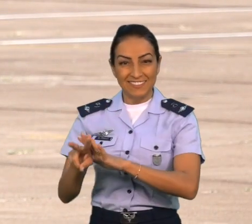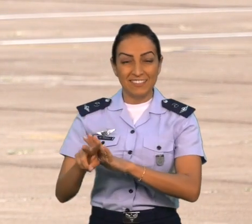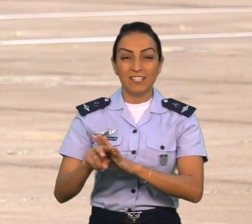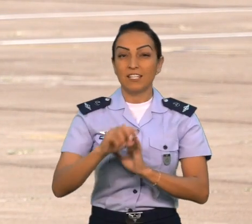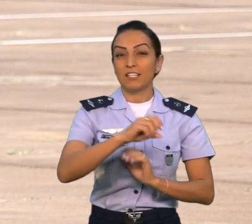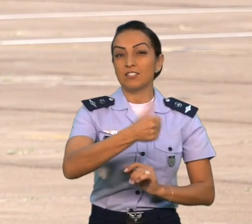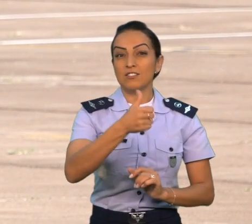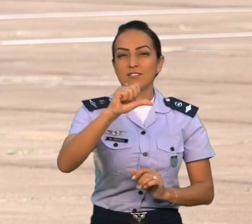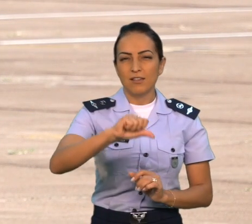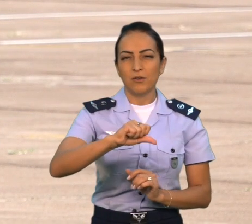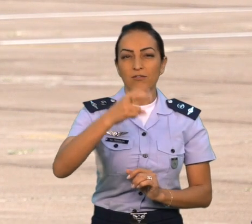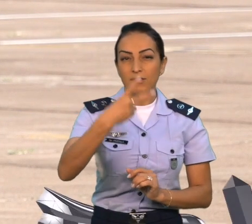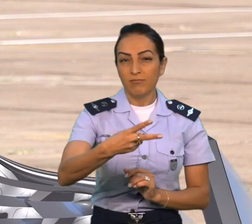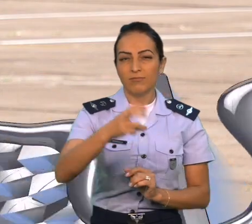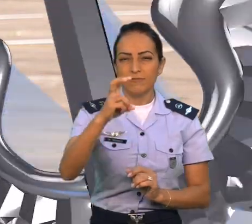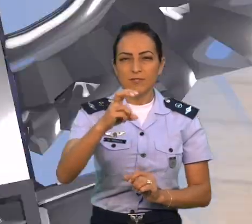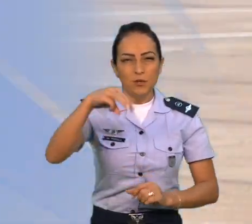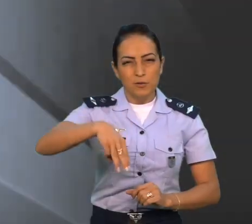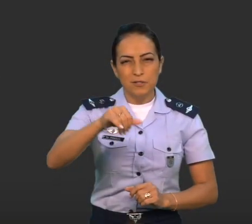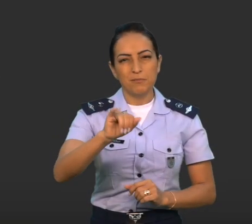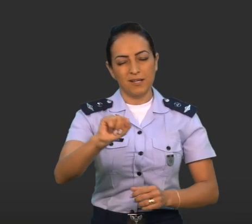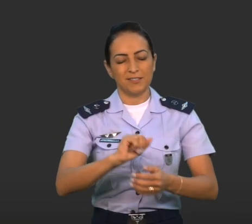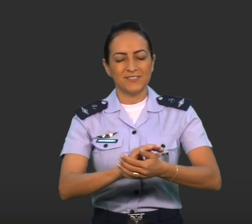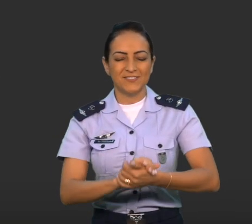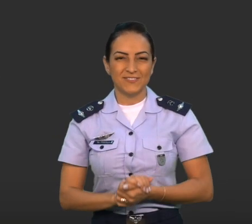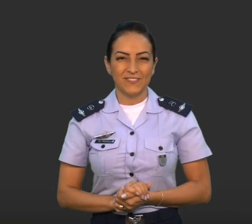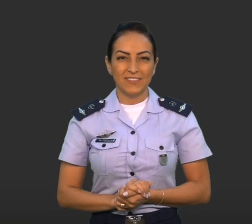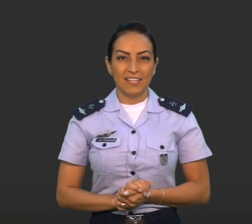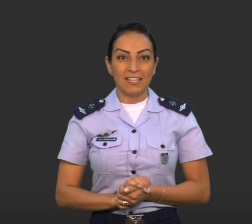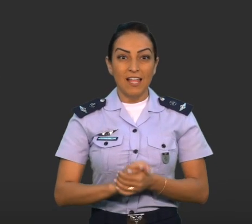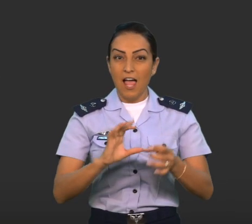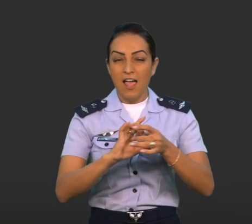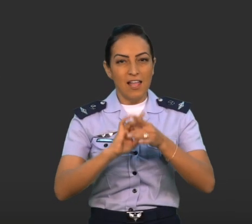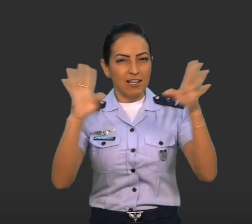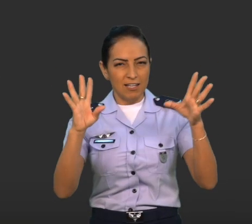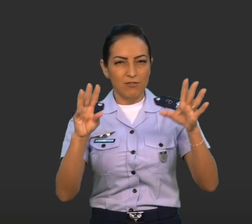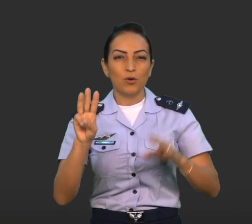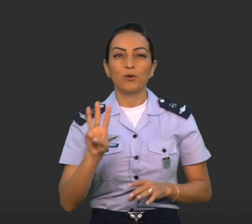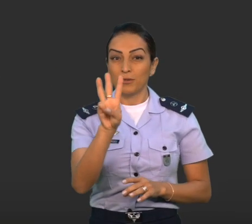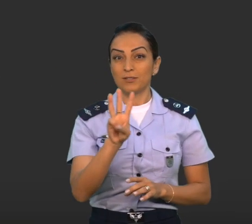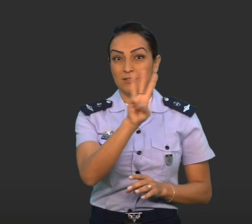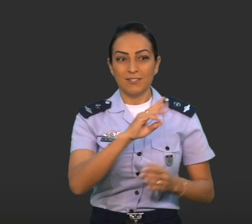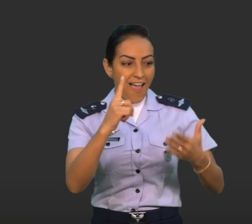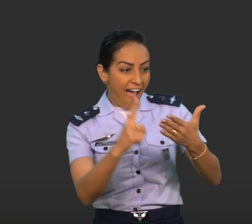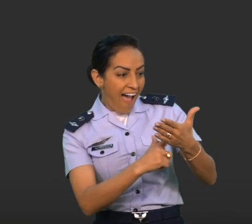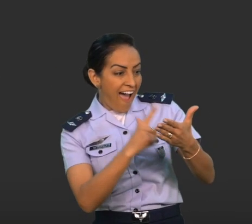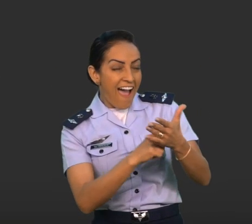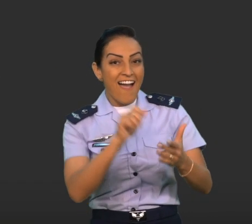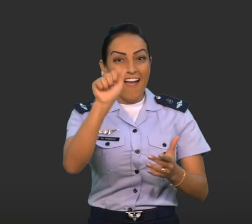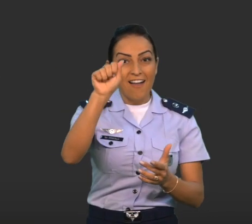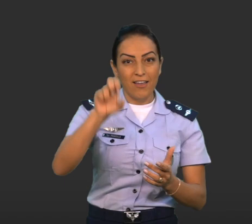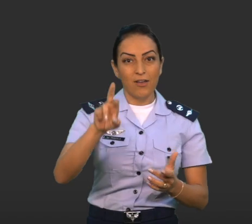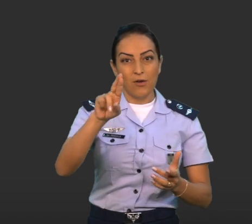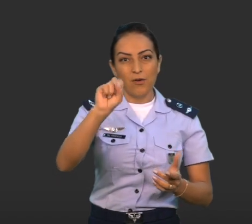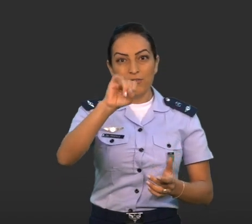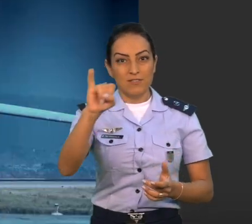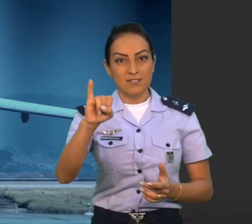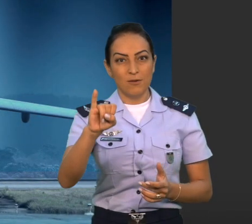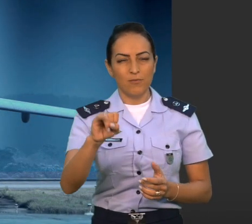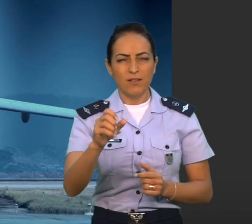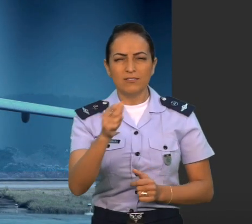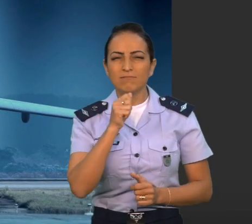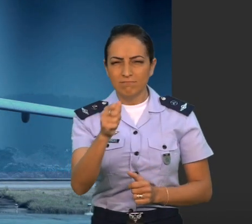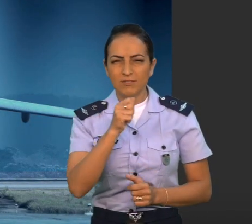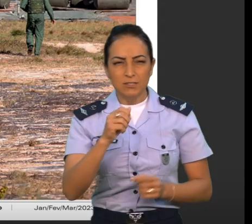os dias 19 e 25 de maio. Está disponível em nosso site a revista Aerovisão. E esta